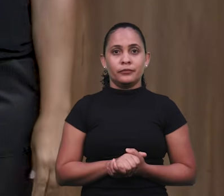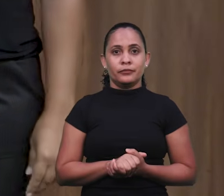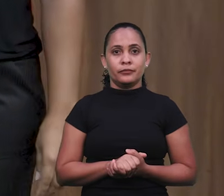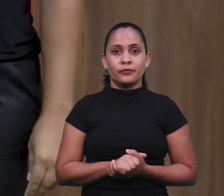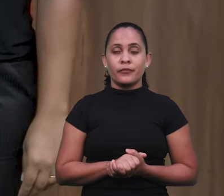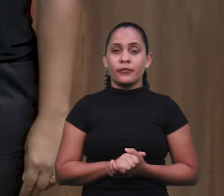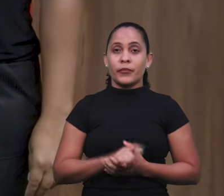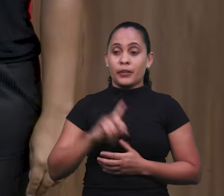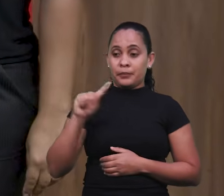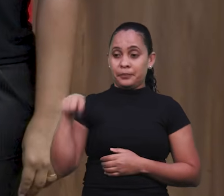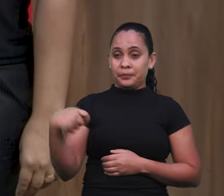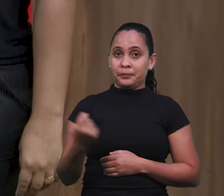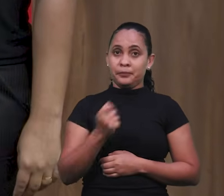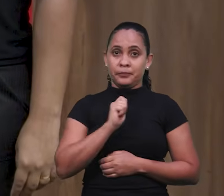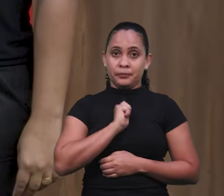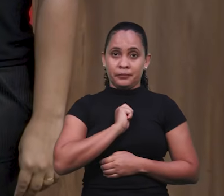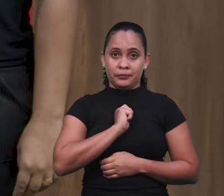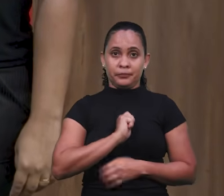Arão.